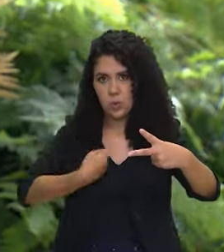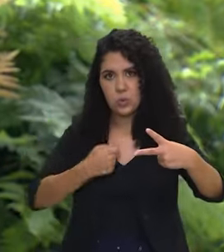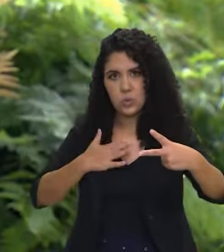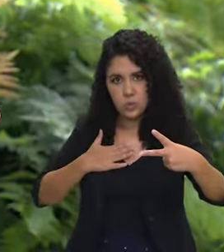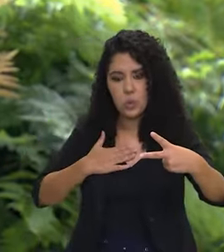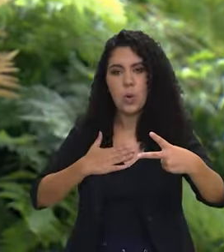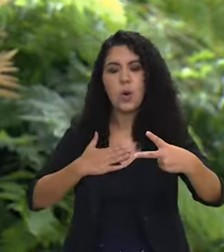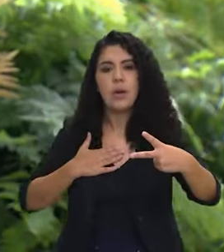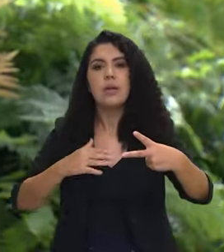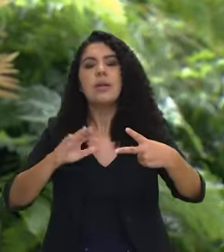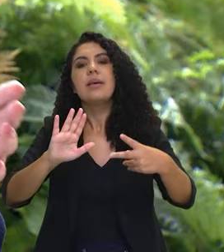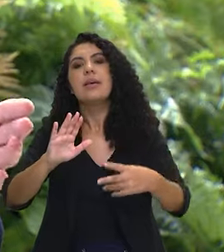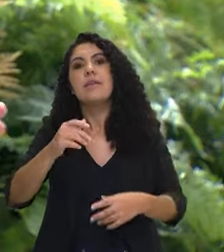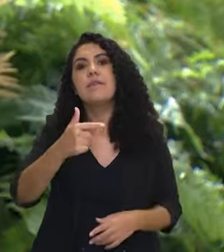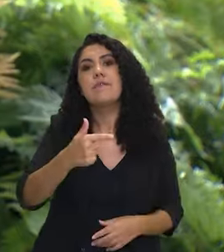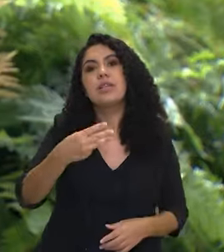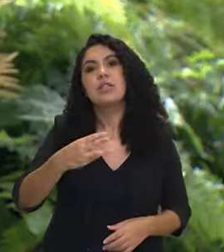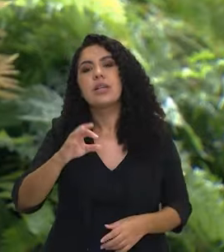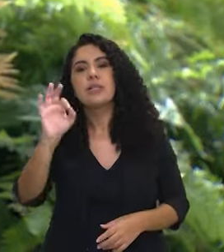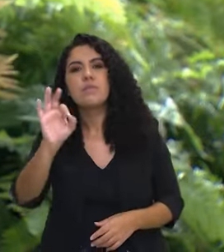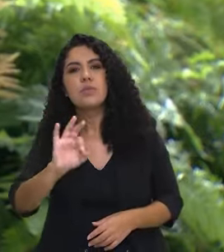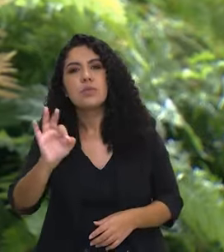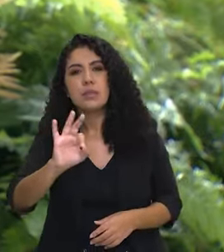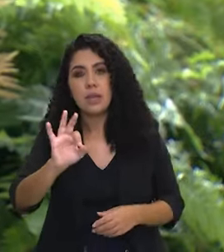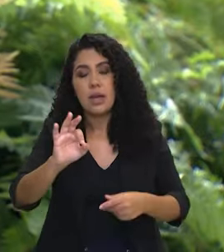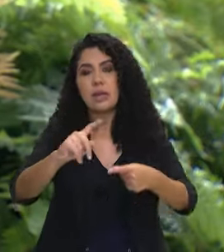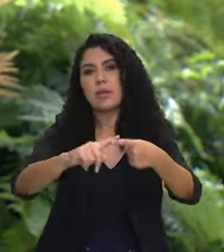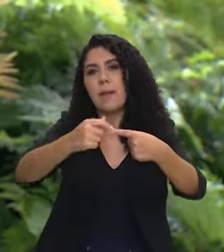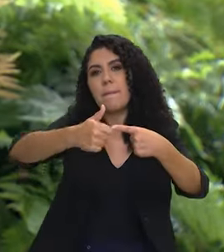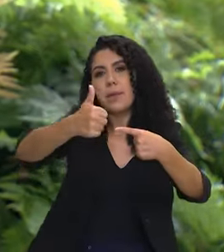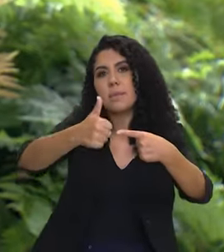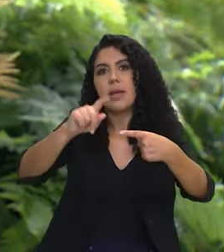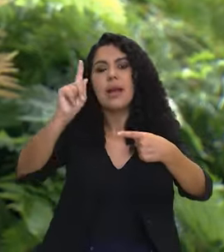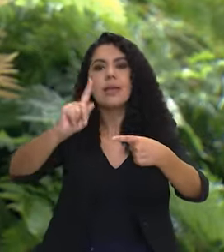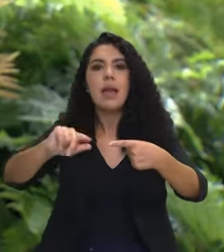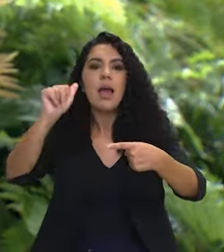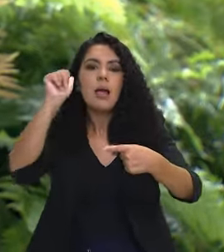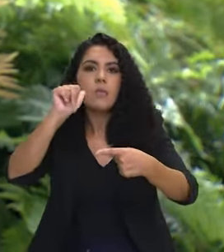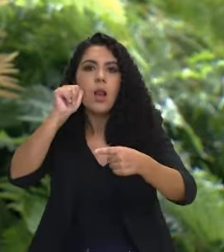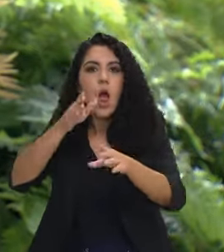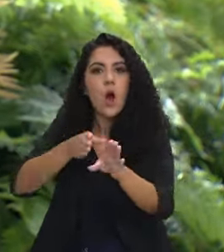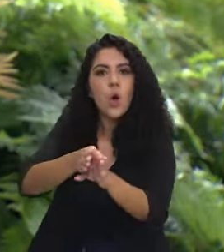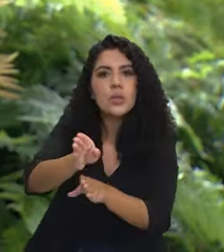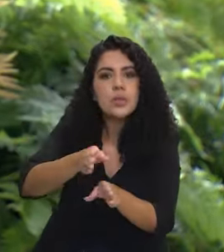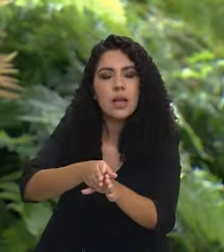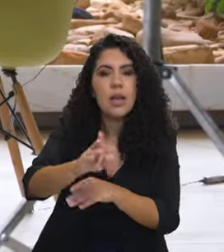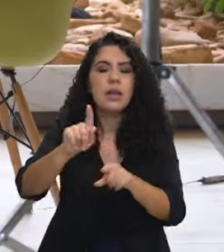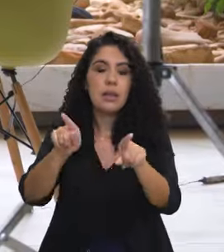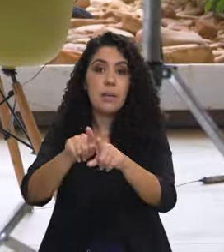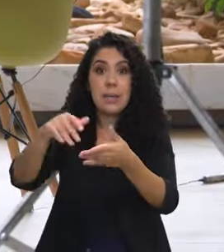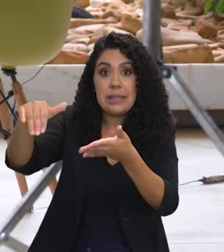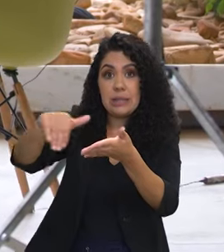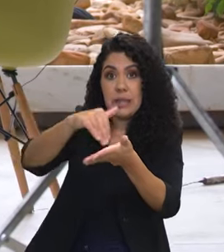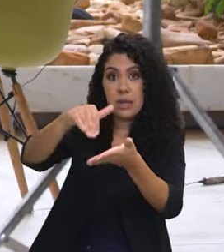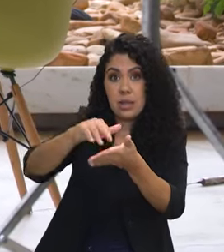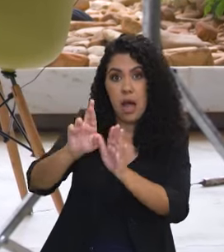e 23, 25% nas primeiras duas classes, que são as conselheiras e as secretárias.